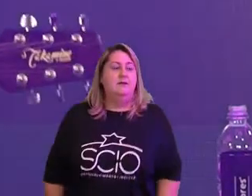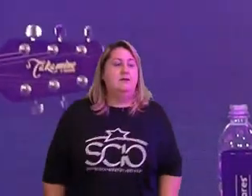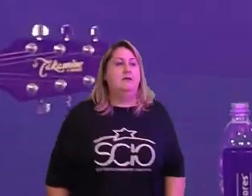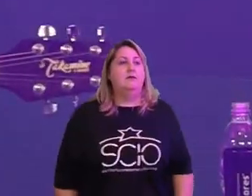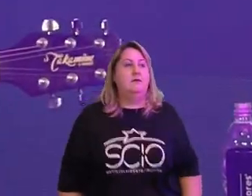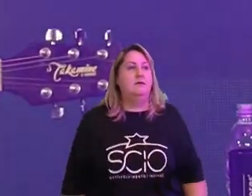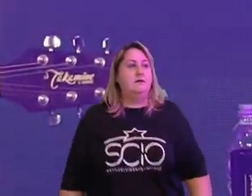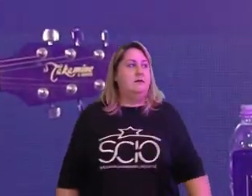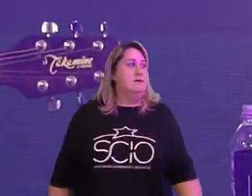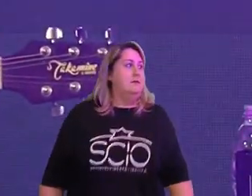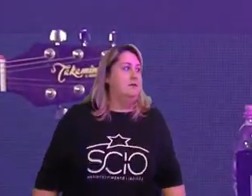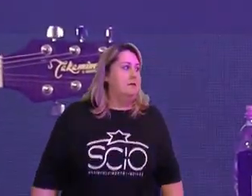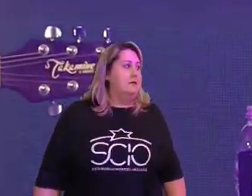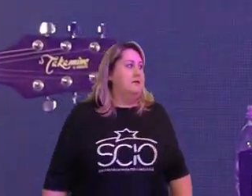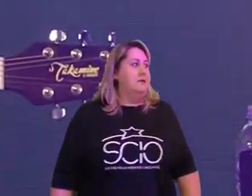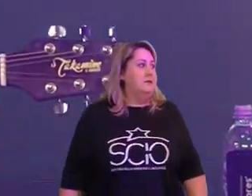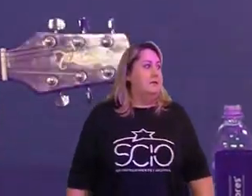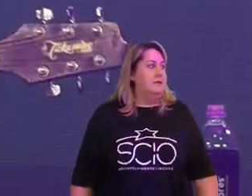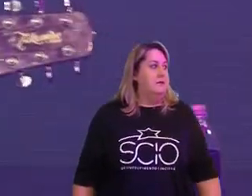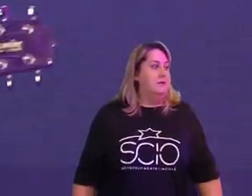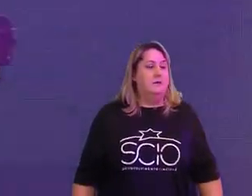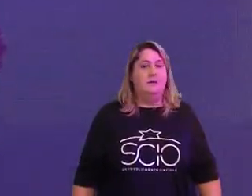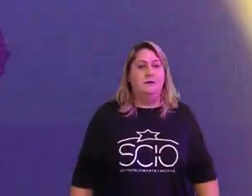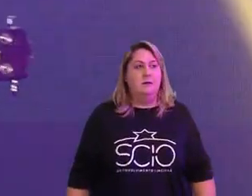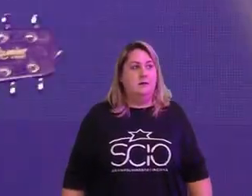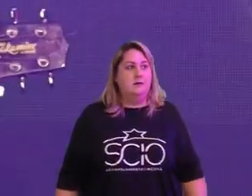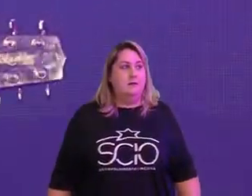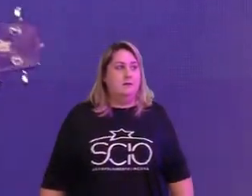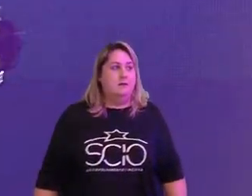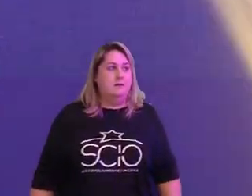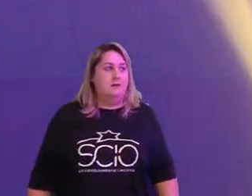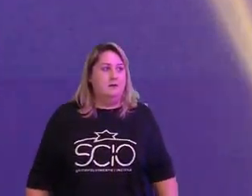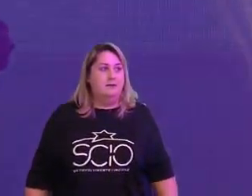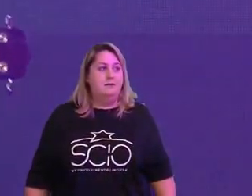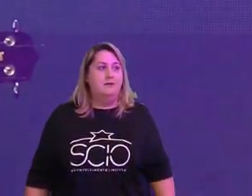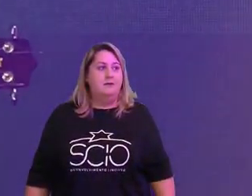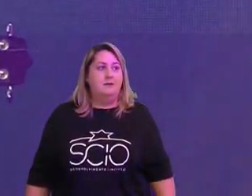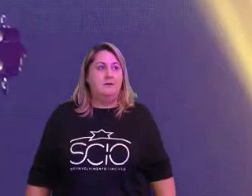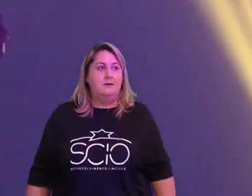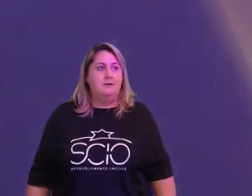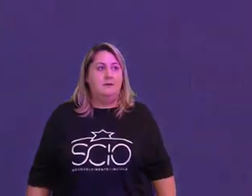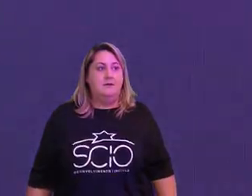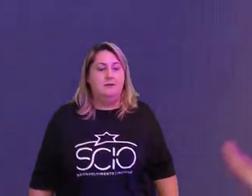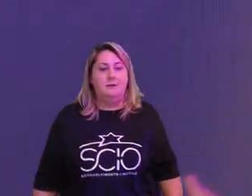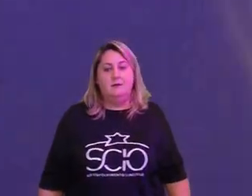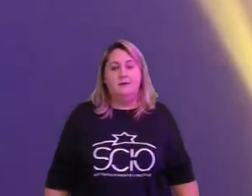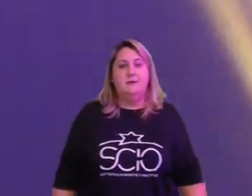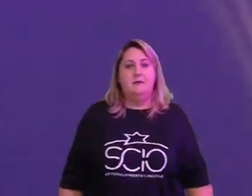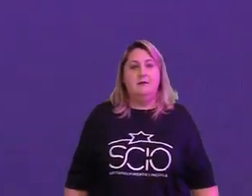Valeu, galera! Obrigado aí pelo carinho de vocês!